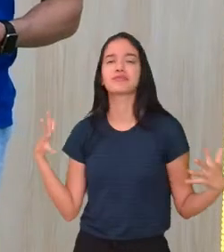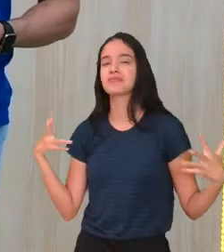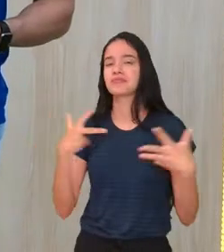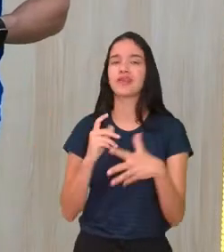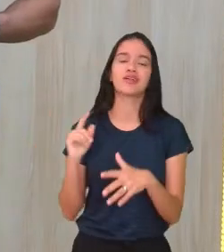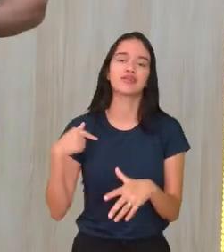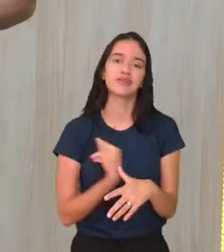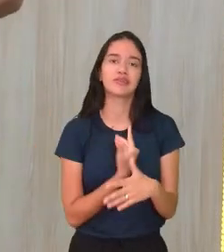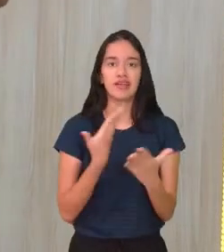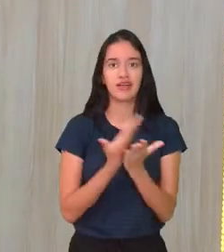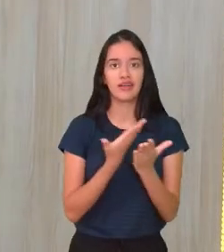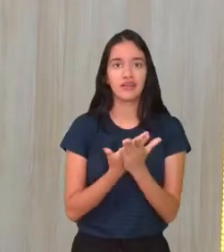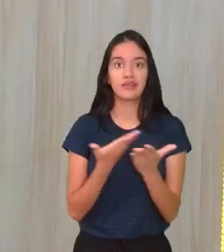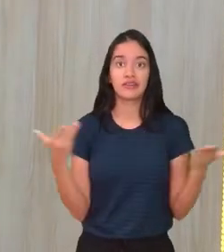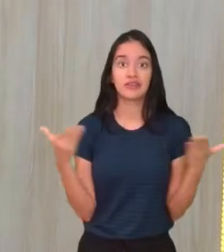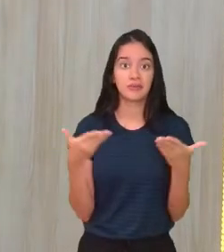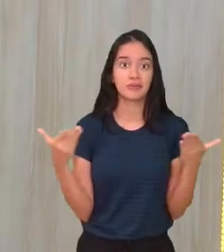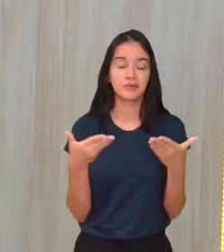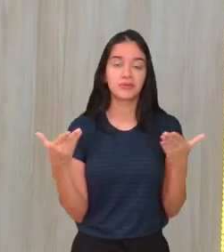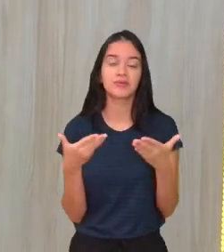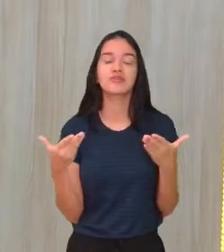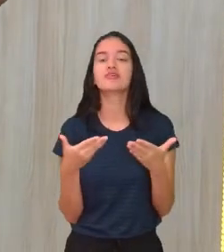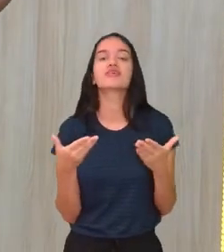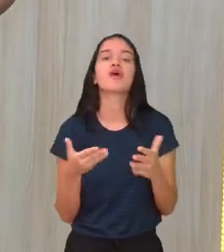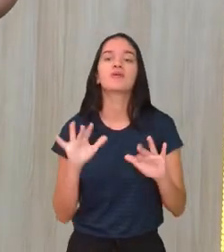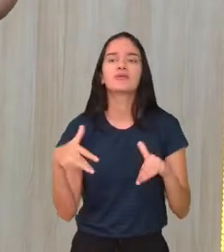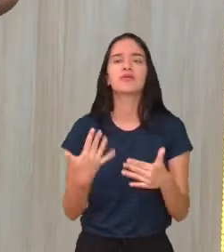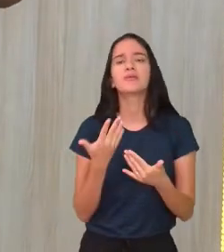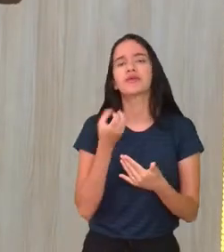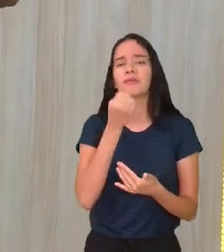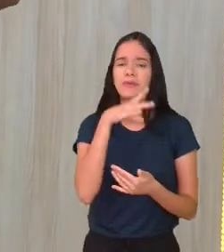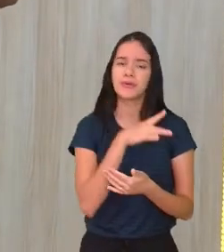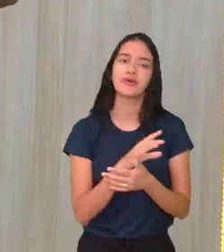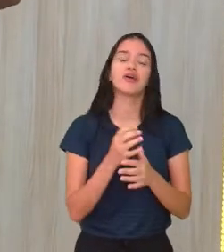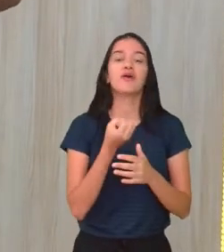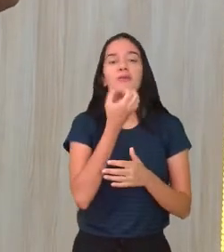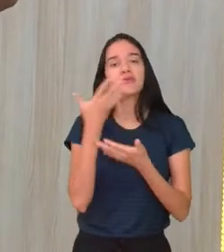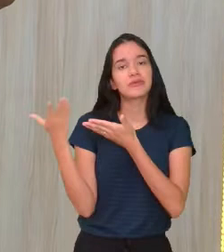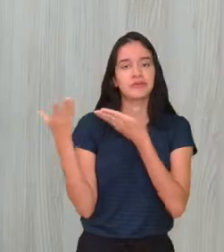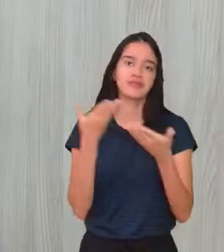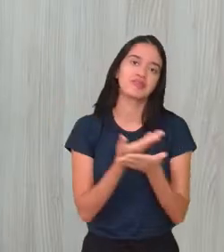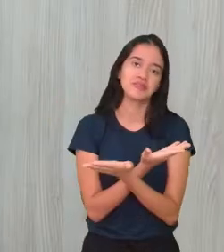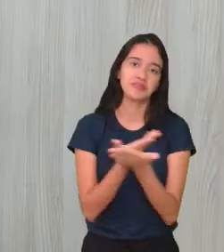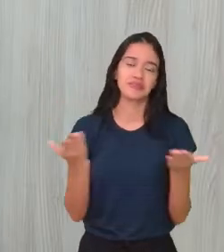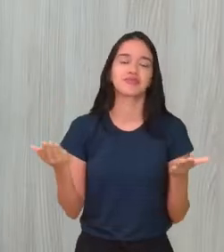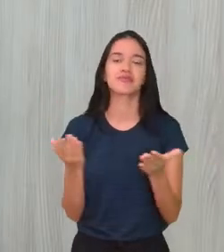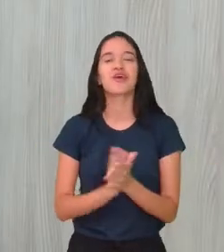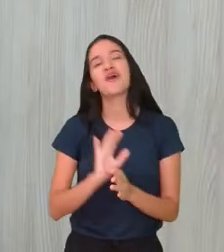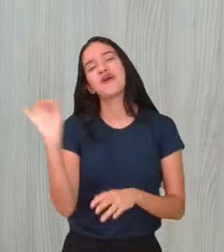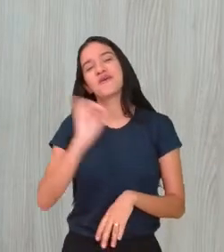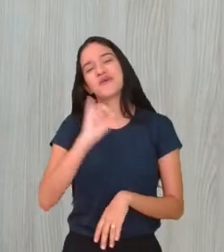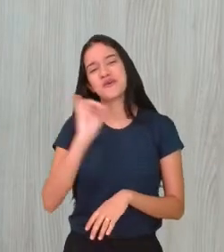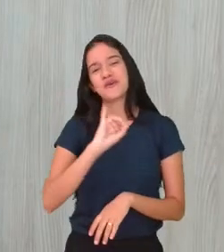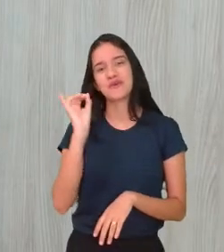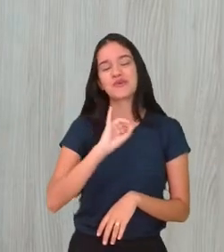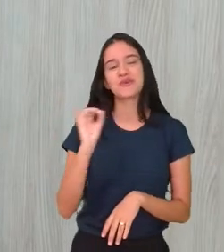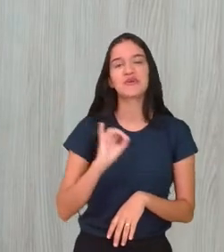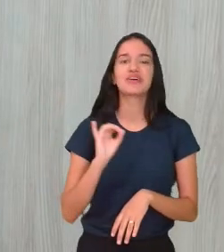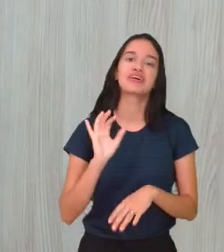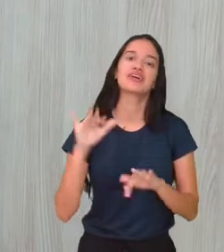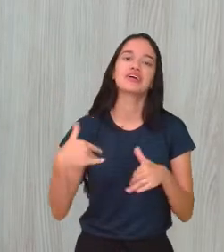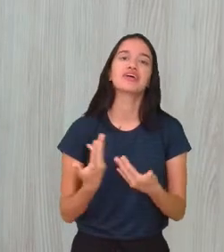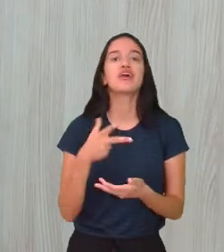nossa aula de hoje. Vou passar a palavrinha para ela dar as boas-vindas aí para vocês. Oi, turma! Como o